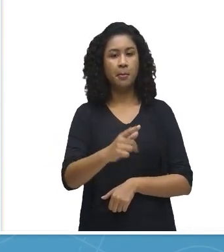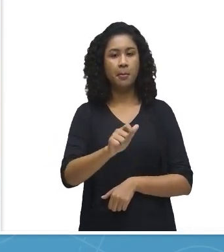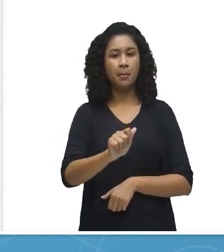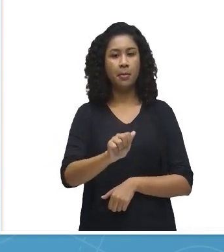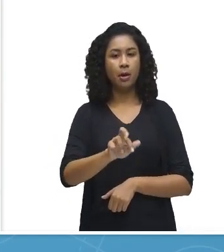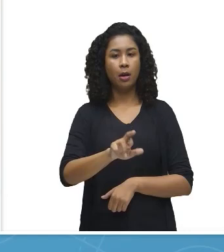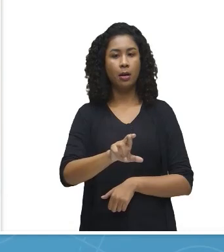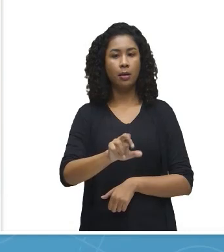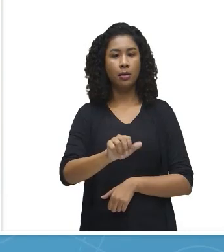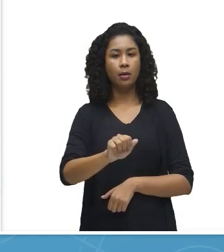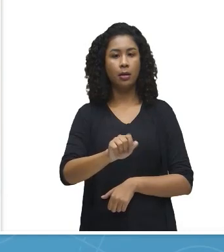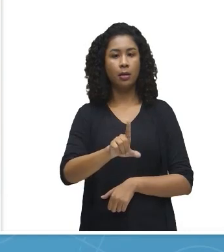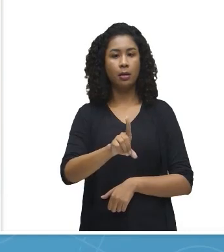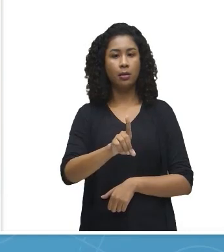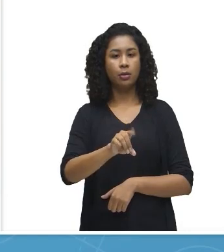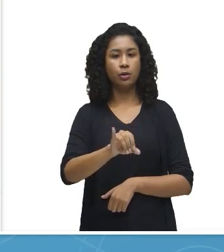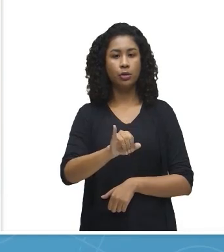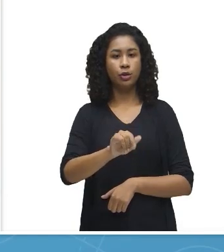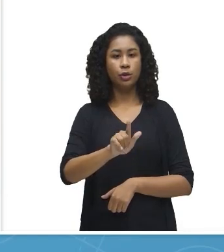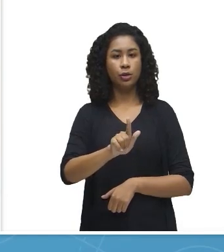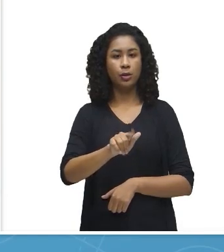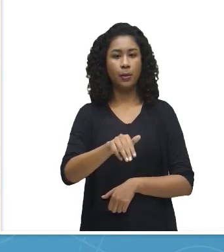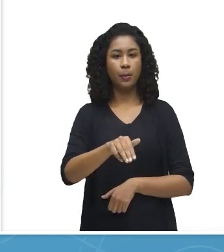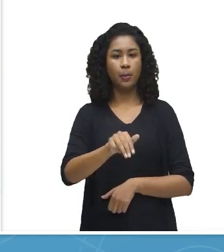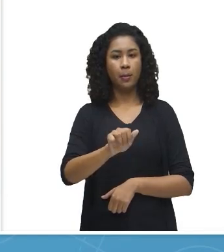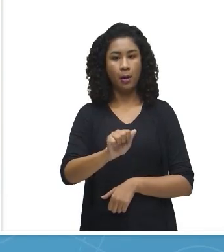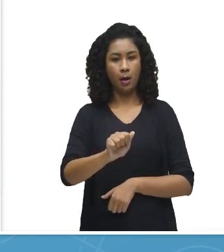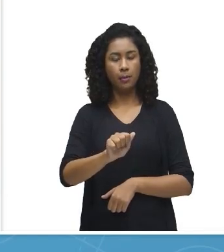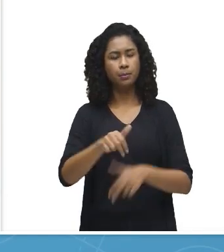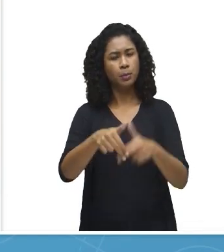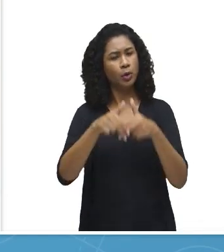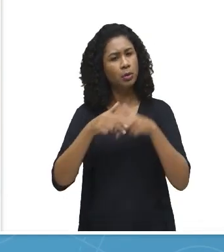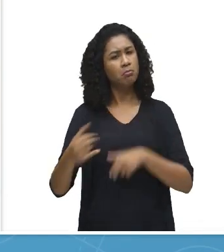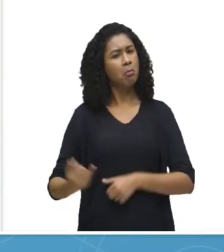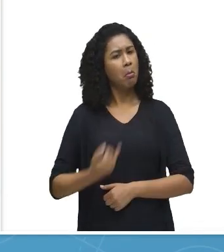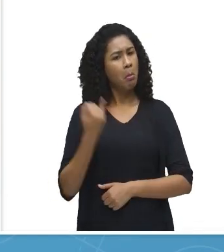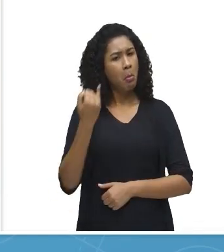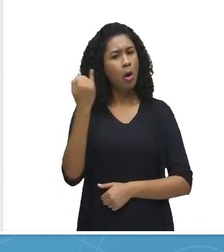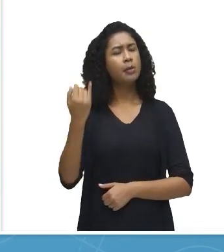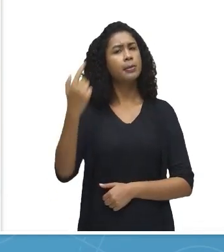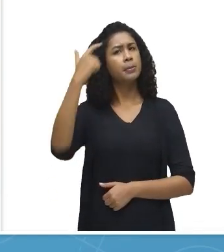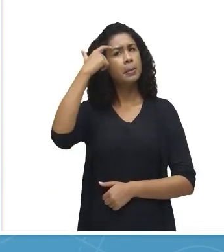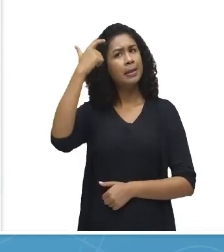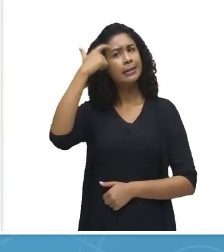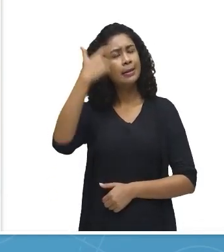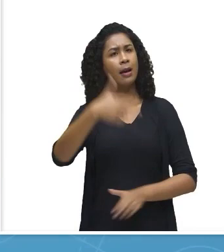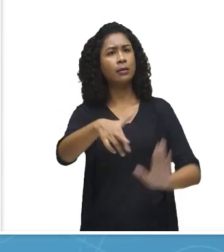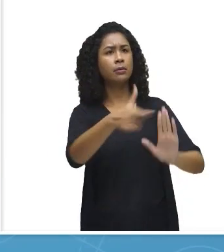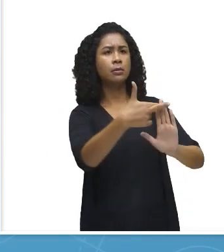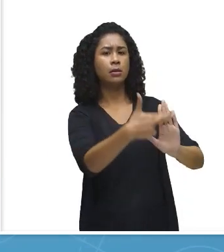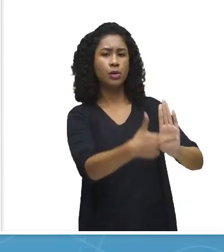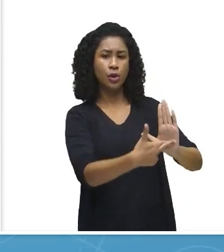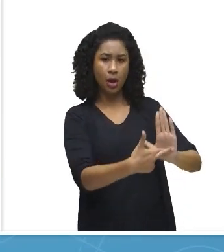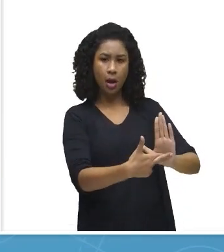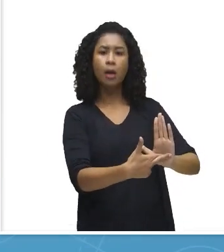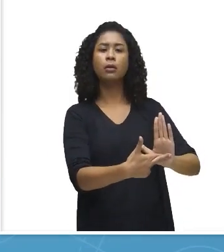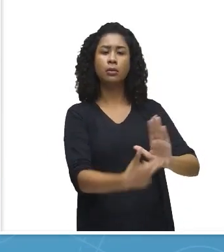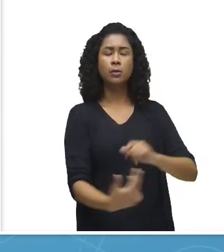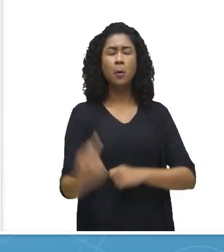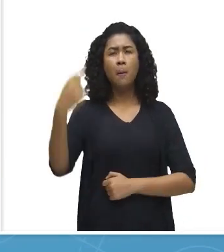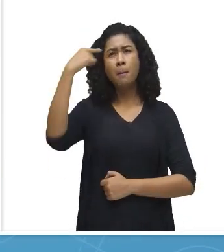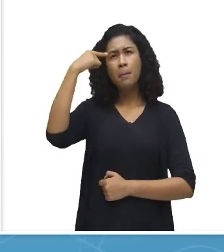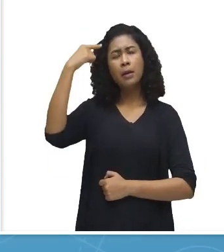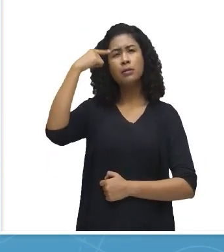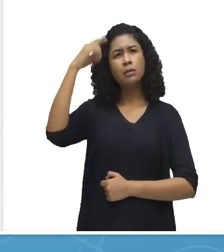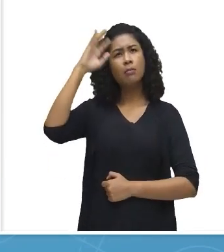é necessário a gente pensar esses modelos, pensar esses padrões, pensar essas